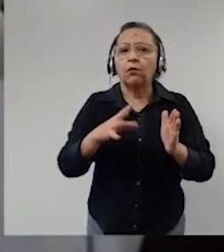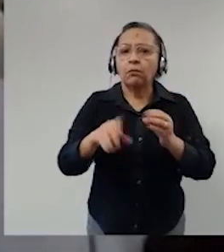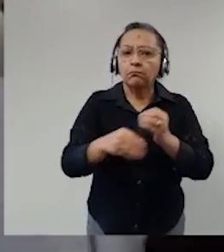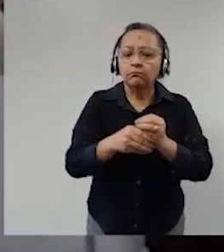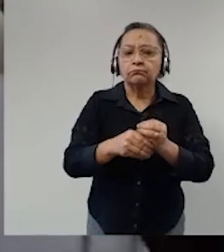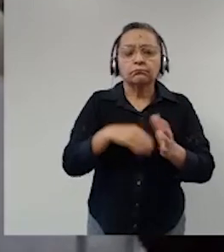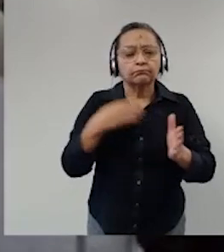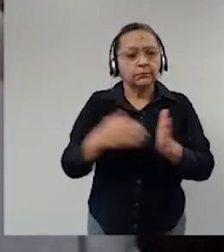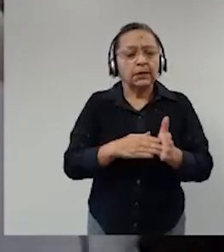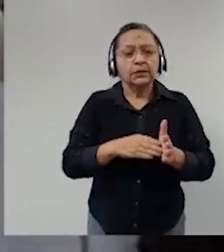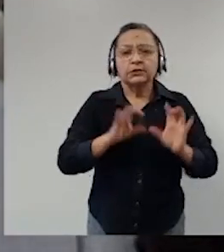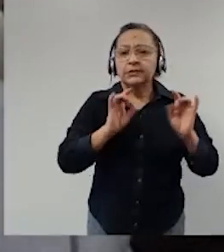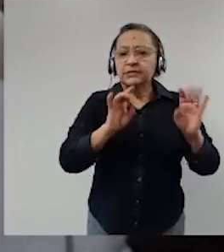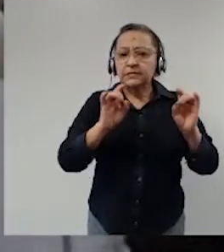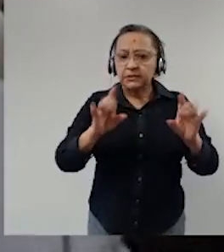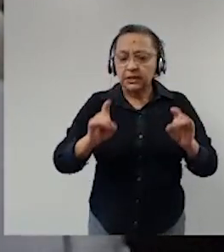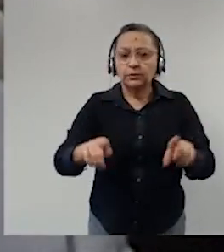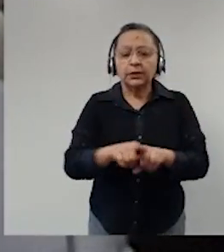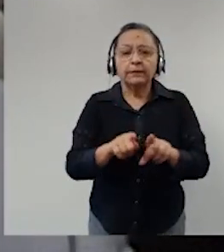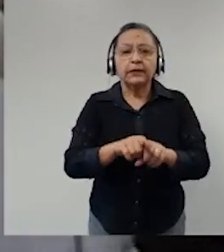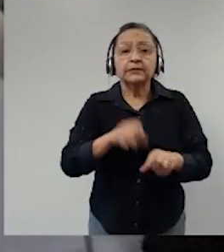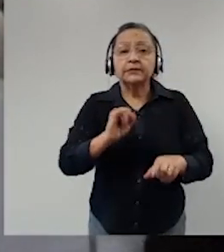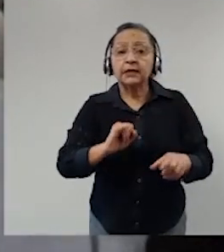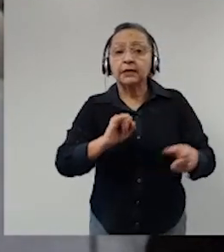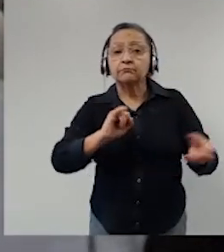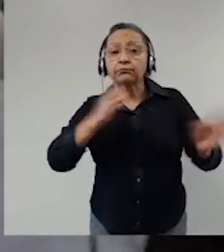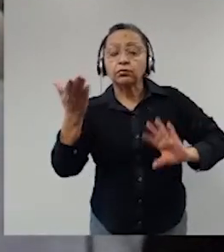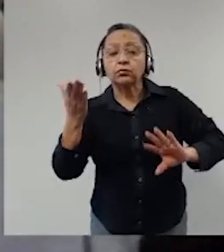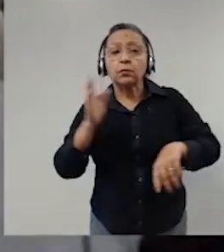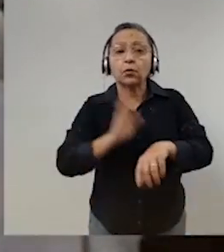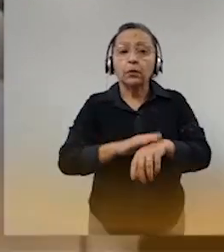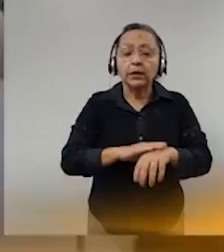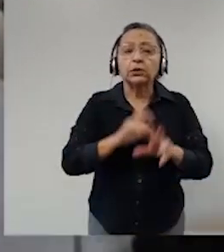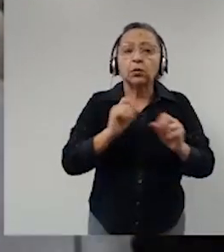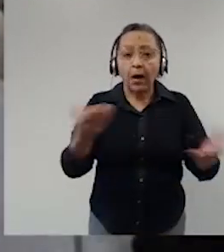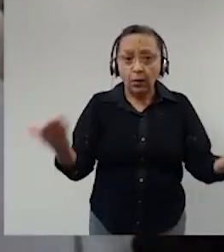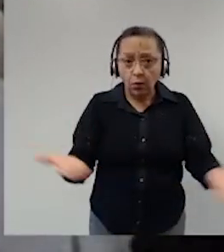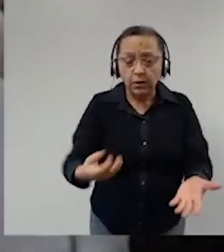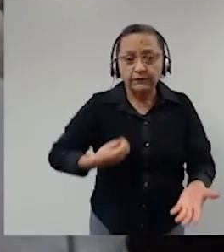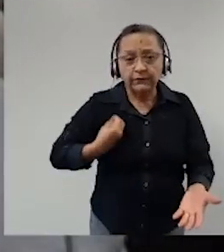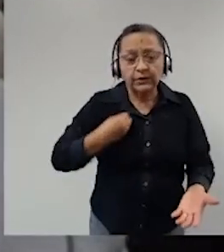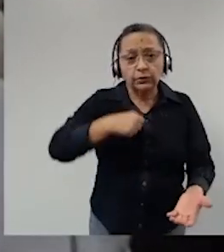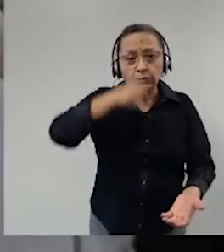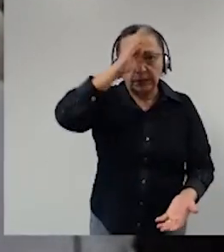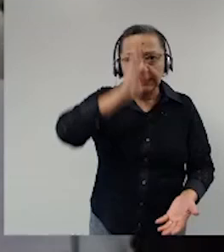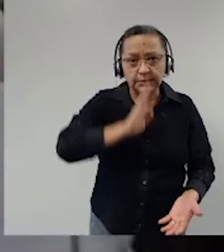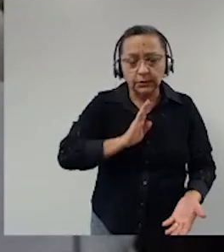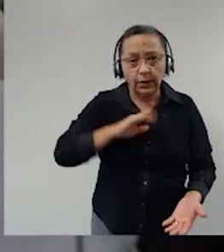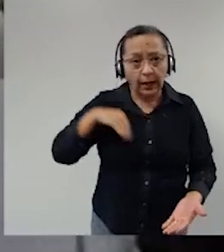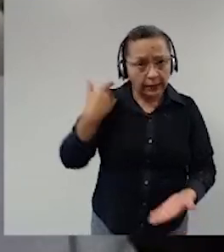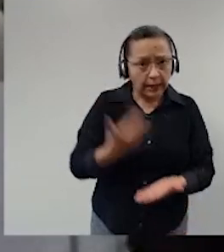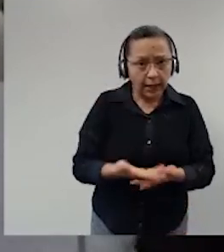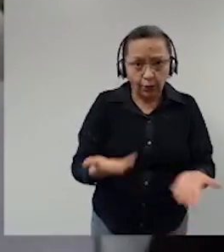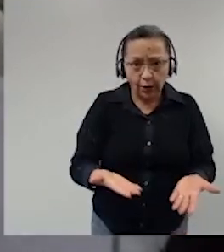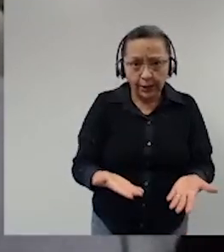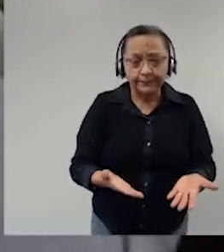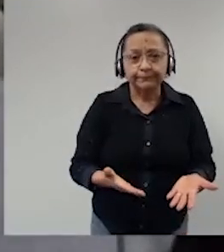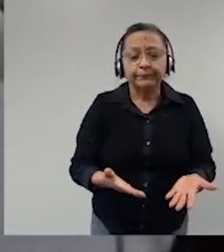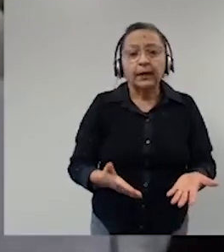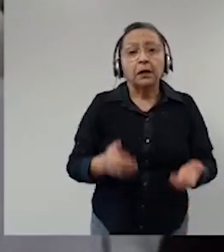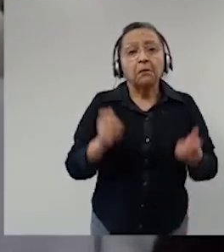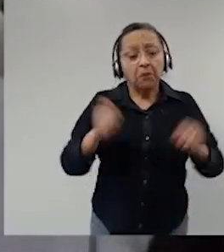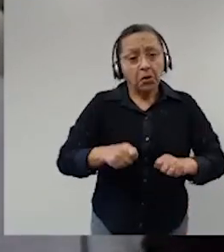extraordinárias, se considerada uma situação de normalidade que vivenciamos até então, possam